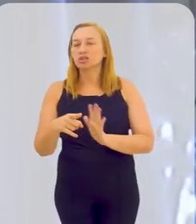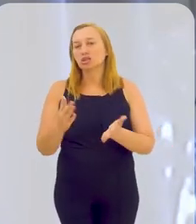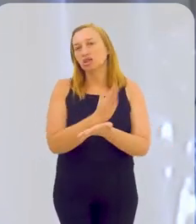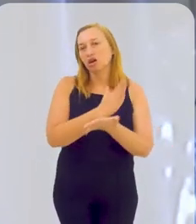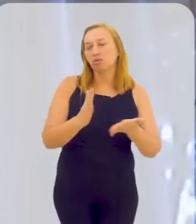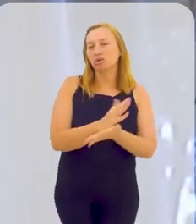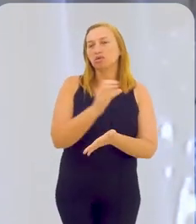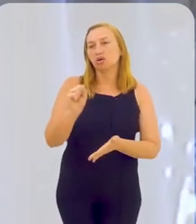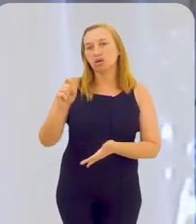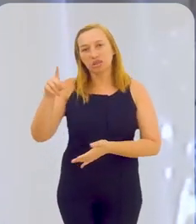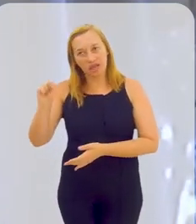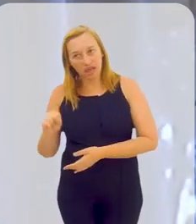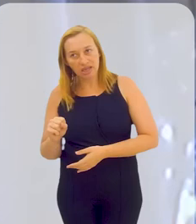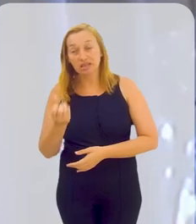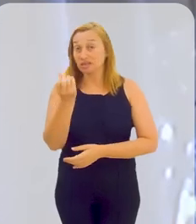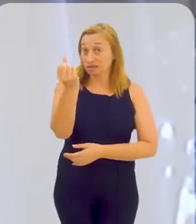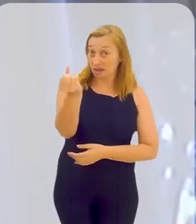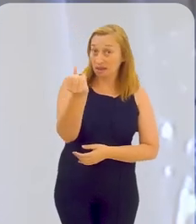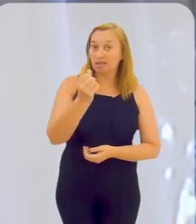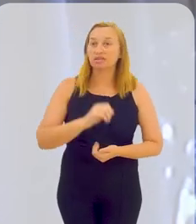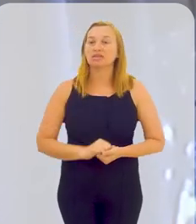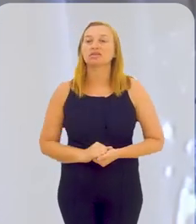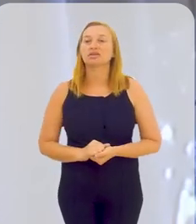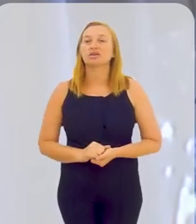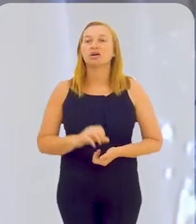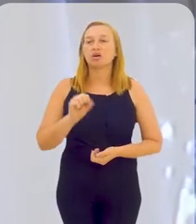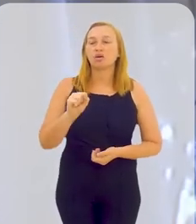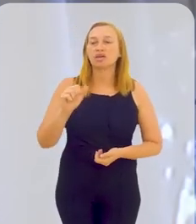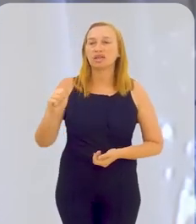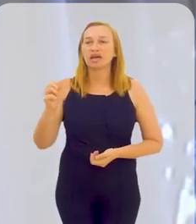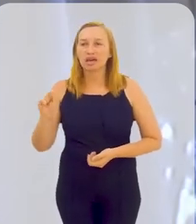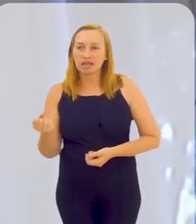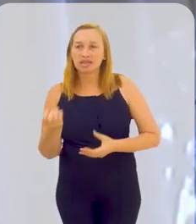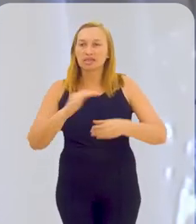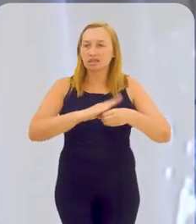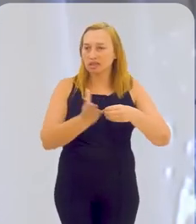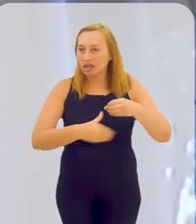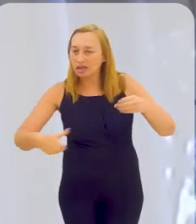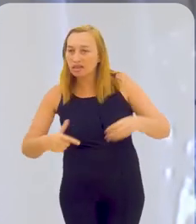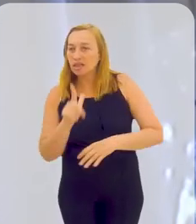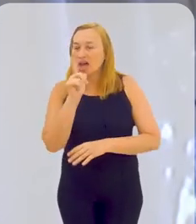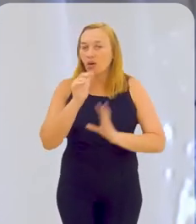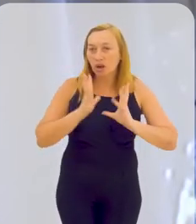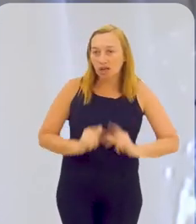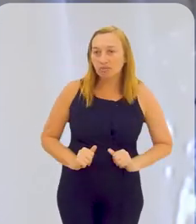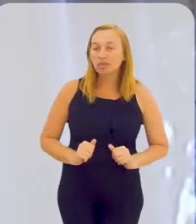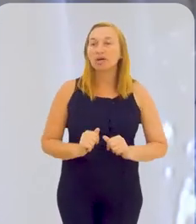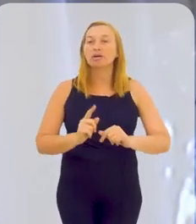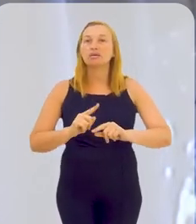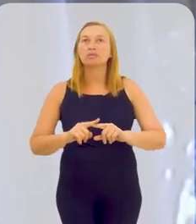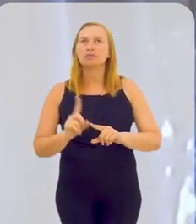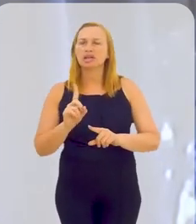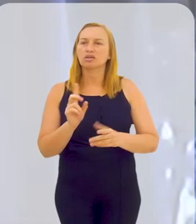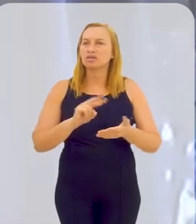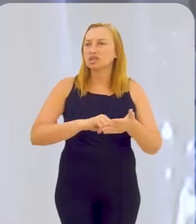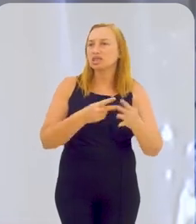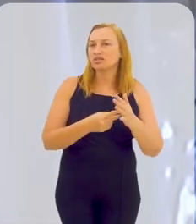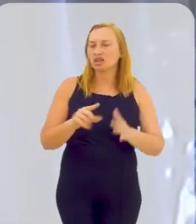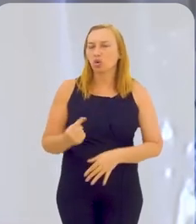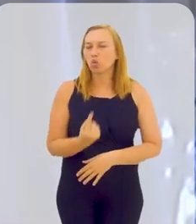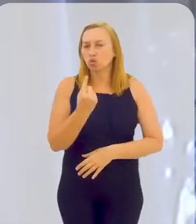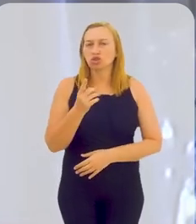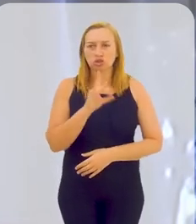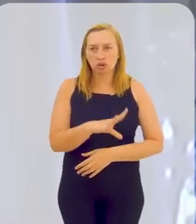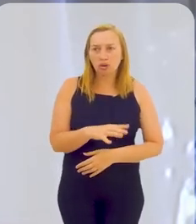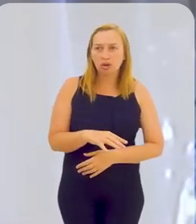ODS. A principal nossa é a ODS 6, né, que é a ODS de saneamento e água potável, mas não significa que